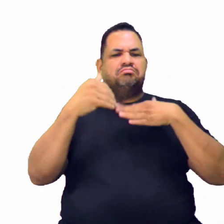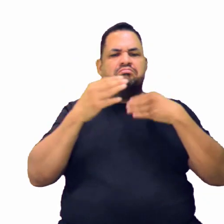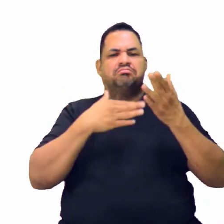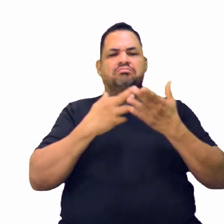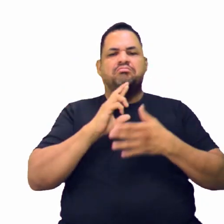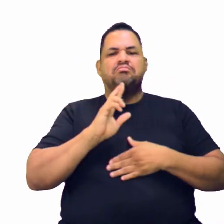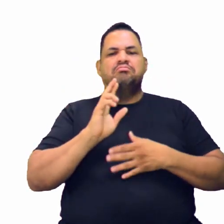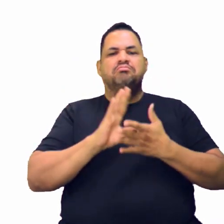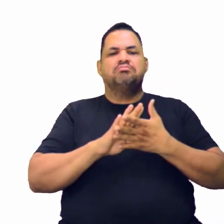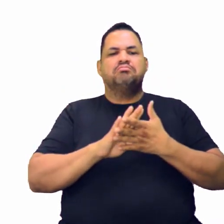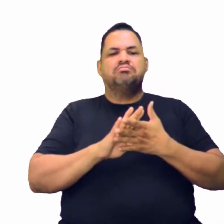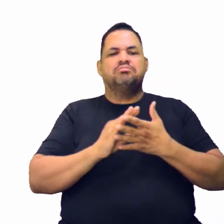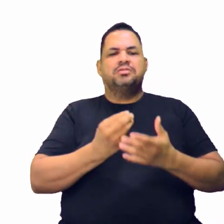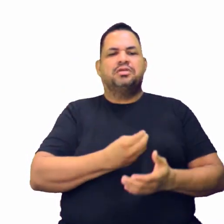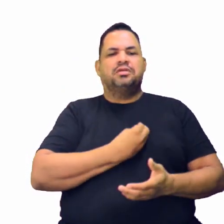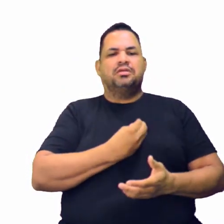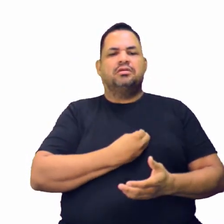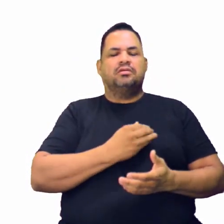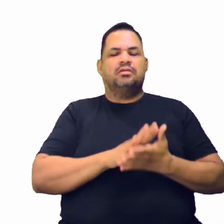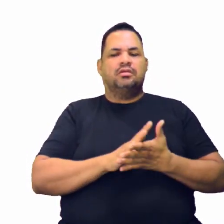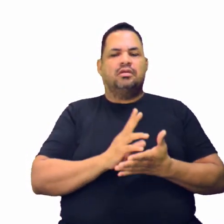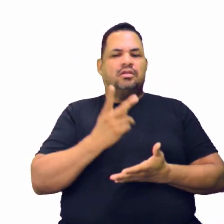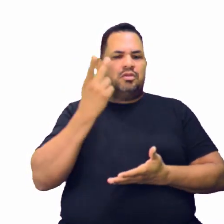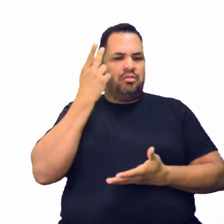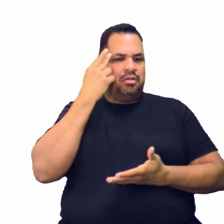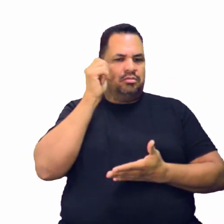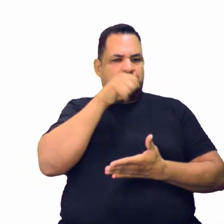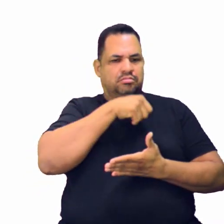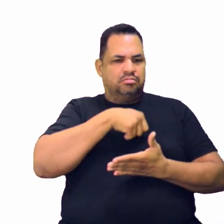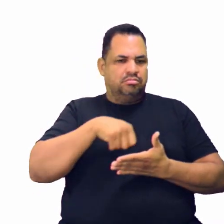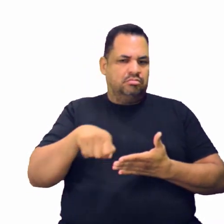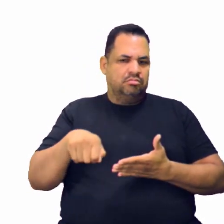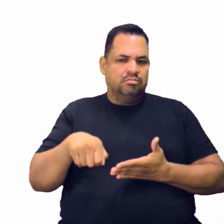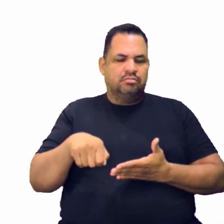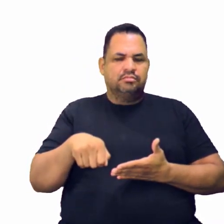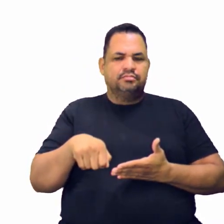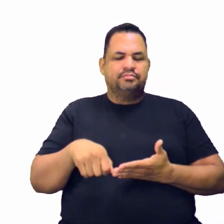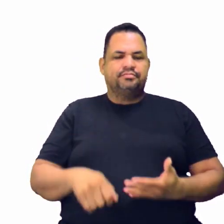resultado fatal de eu viver é o ato de